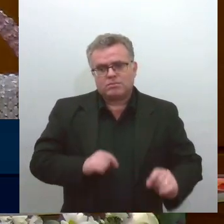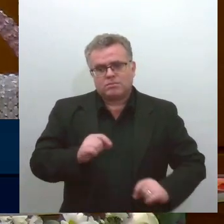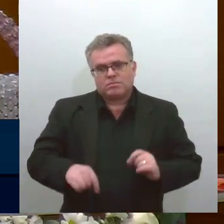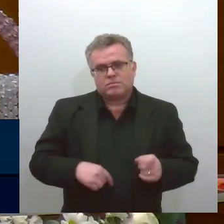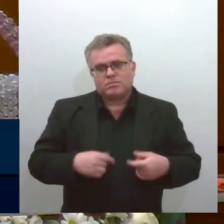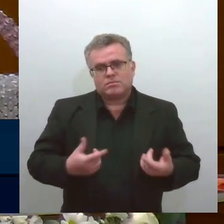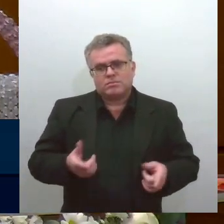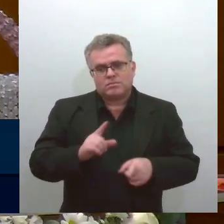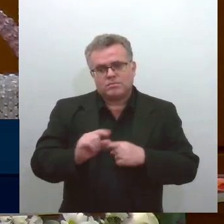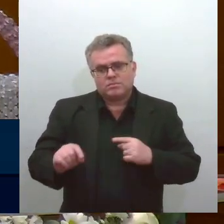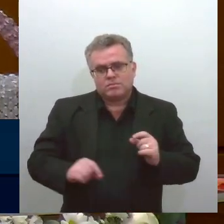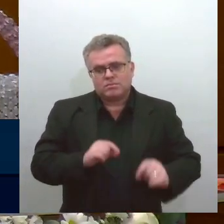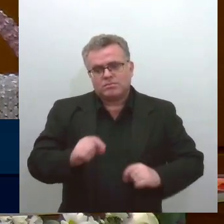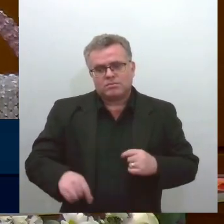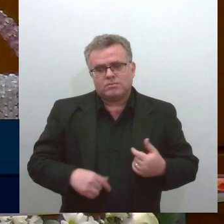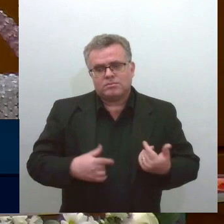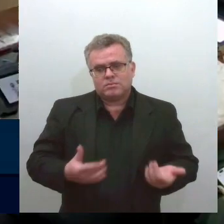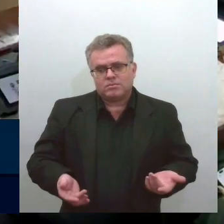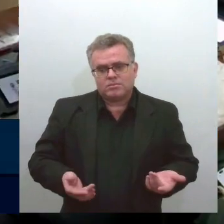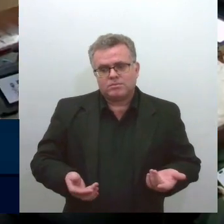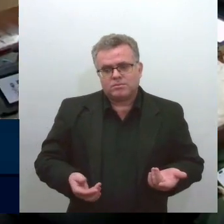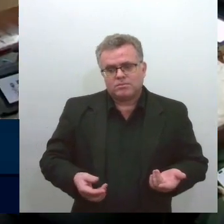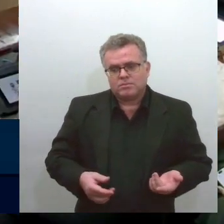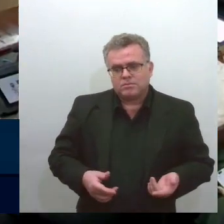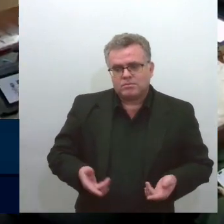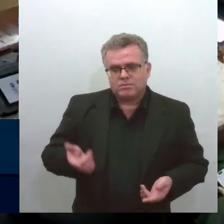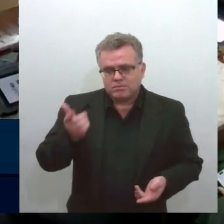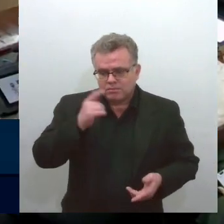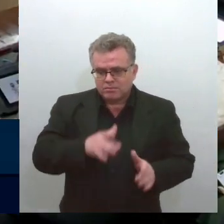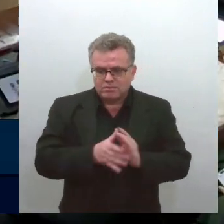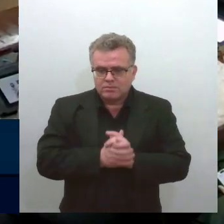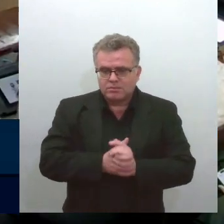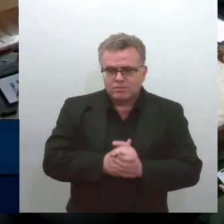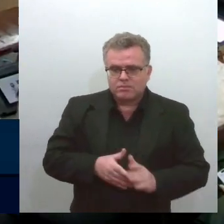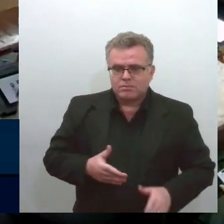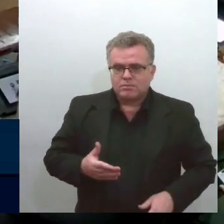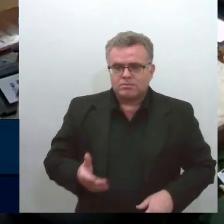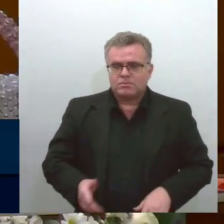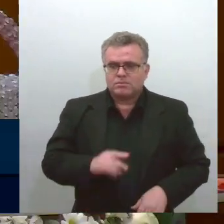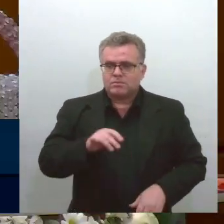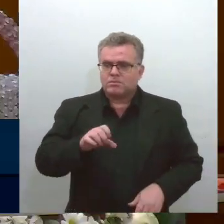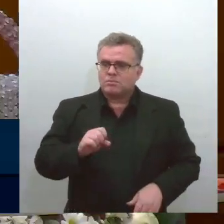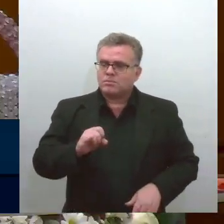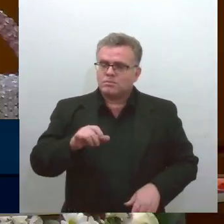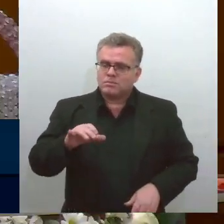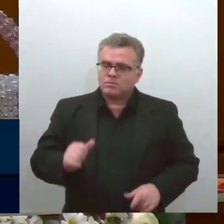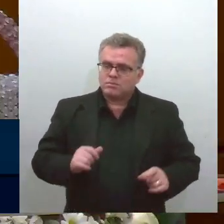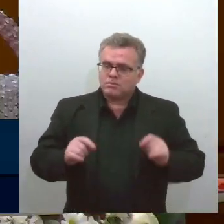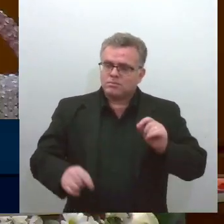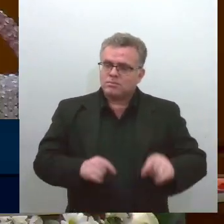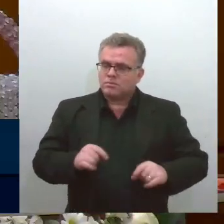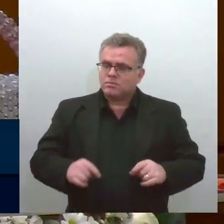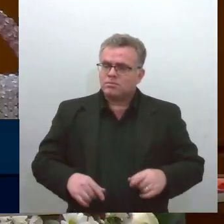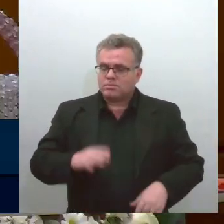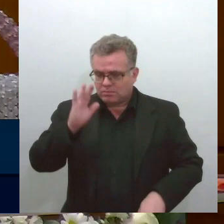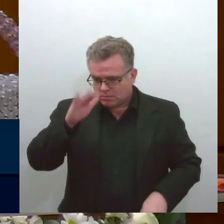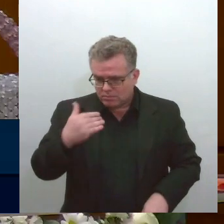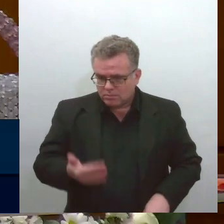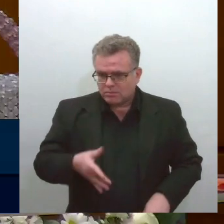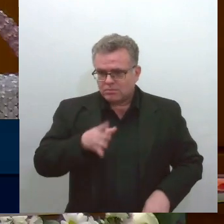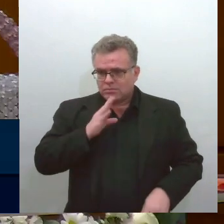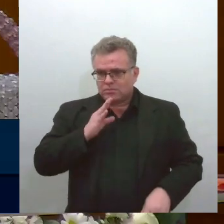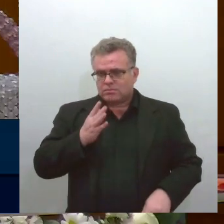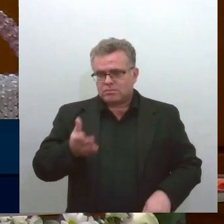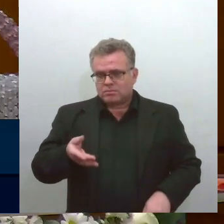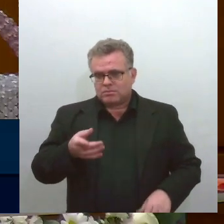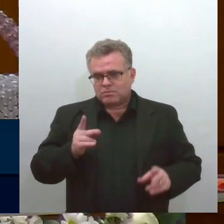de ser homenageada. Parabéns, Jéssica, que também eu tenho a honra de conhecer há muito tempo e sei da importância do seu